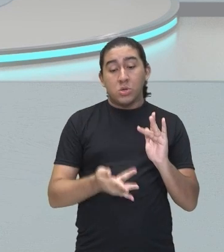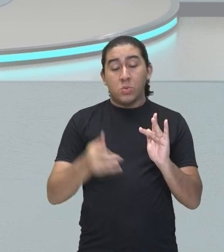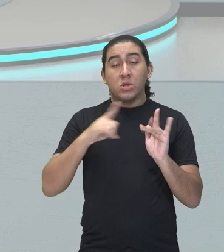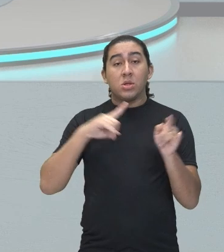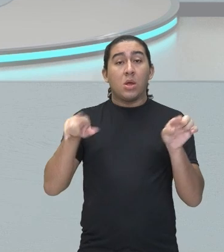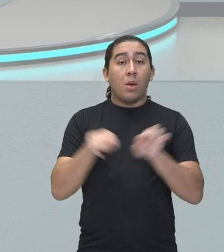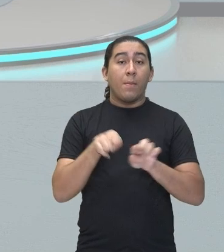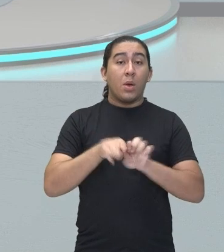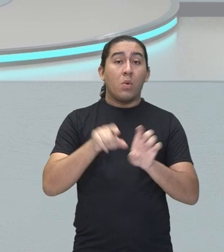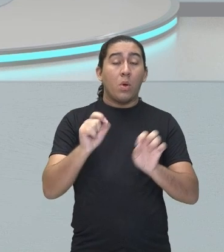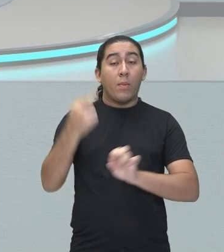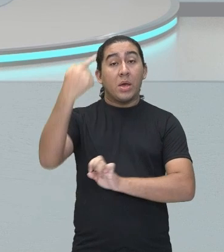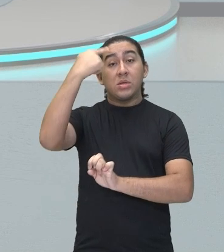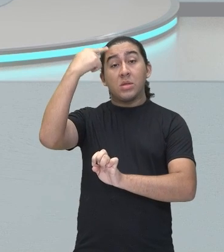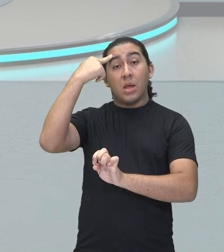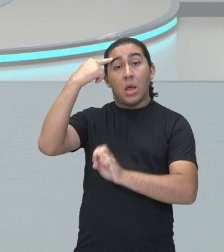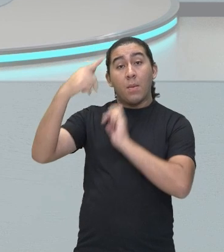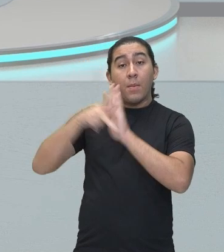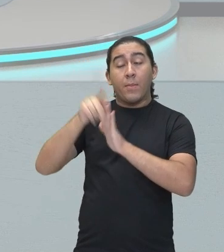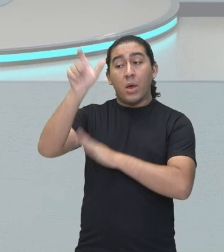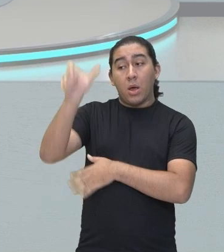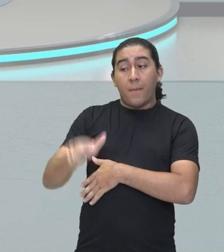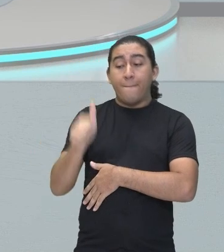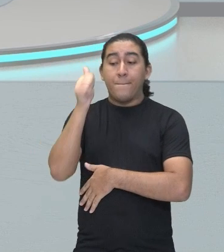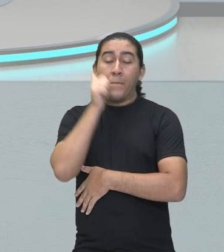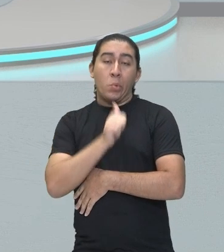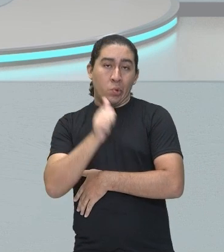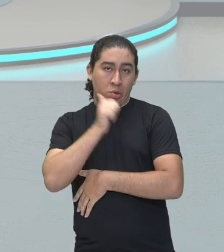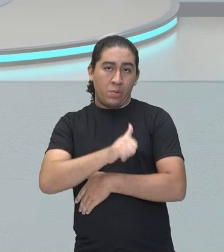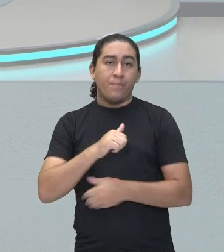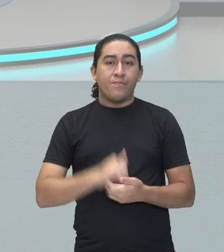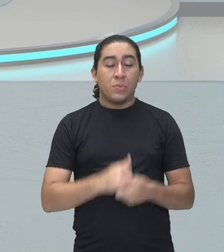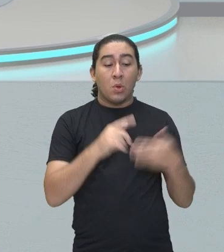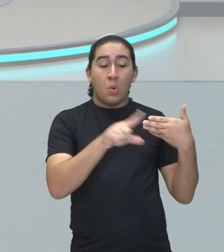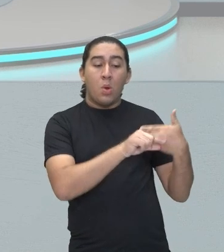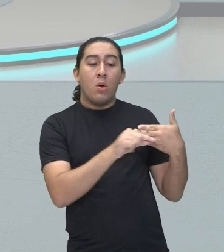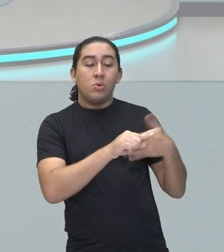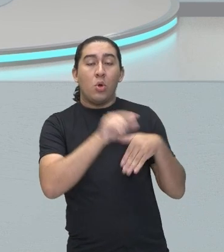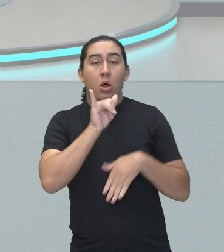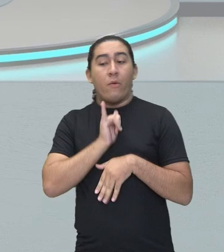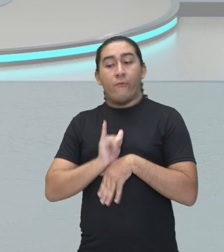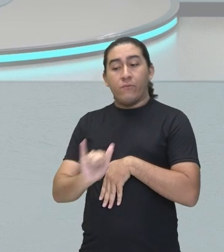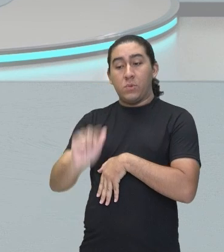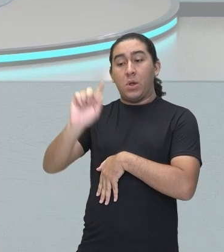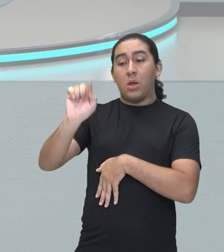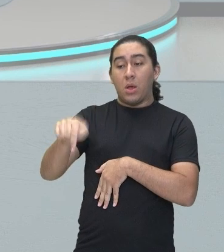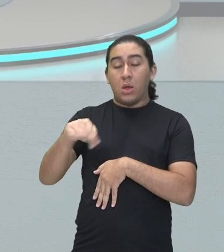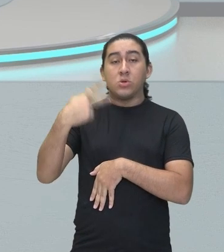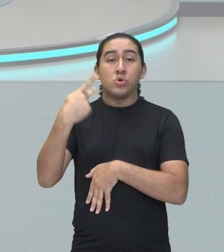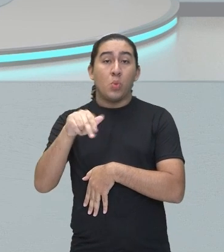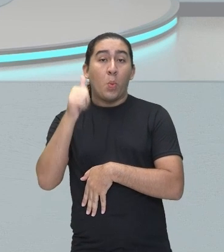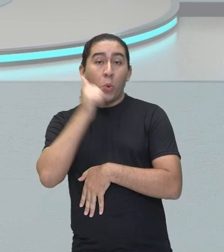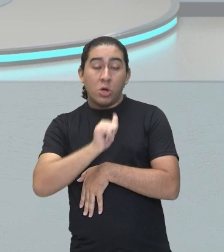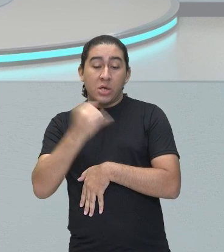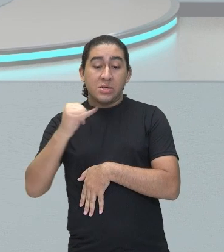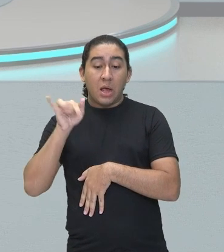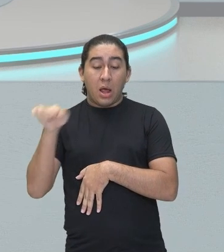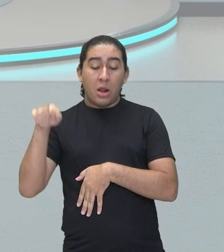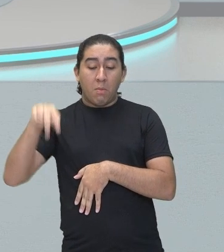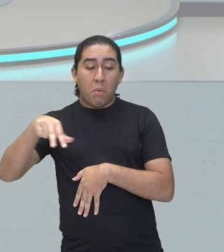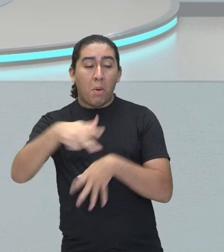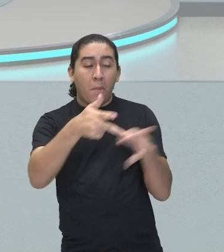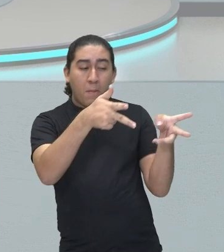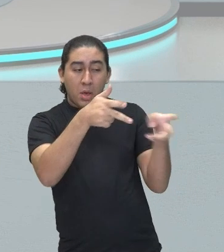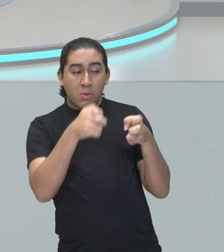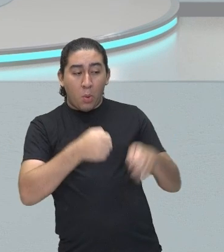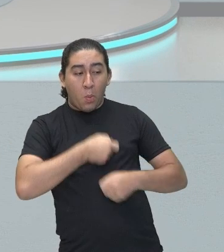uma idealização da mulher. O eu lírico diz à mulher amada que se ela notar o sofrimento do poeta,